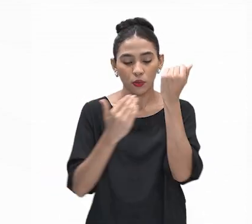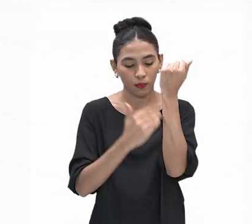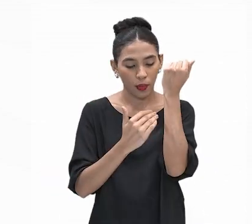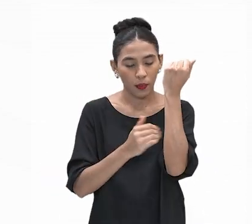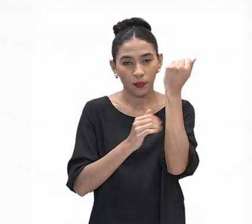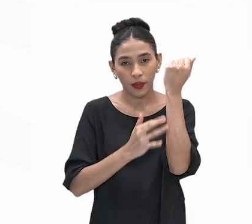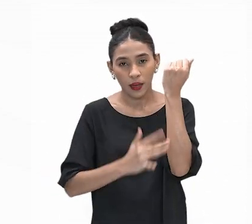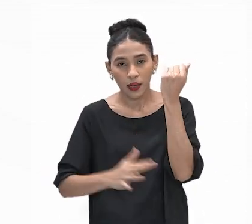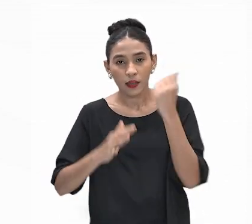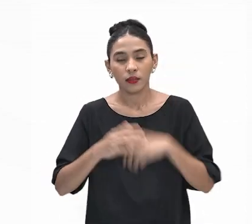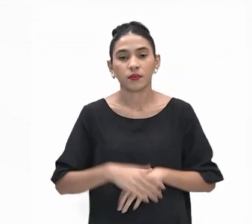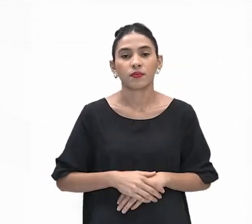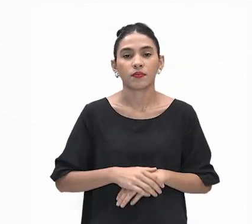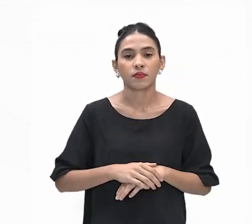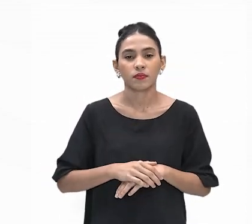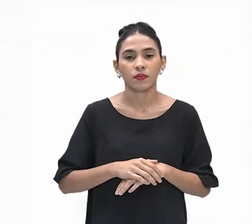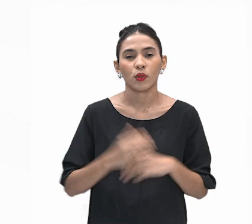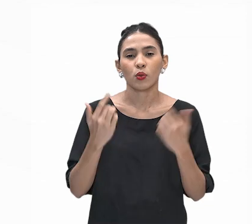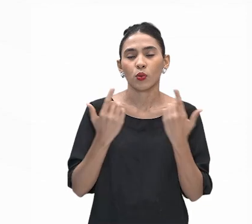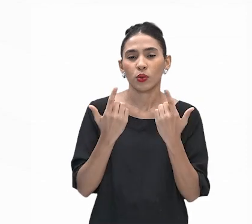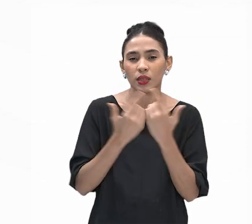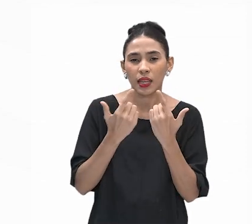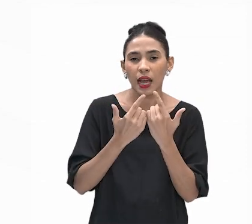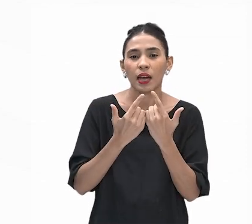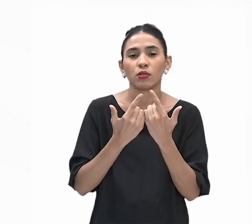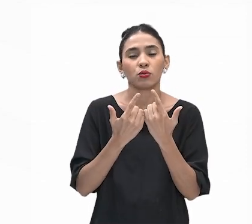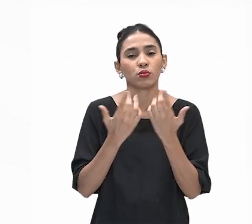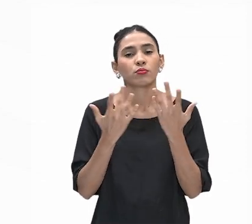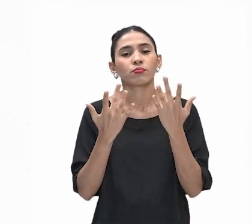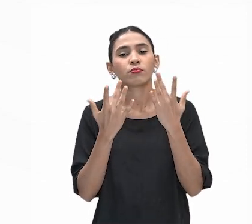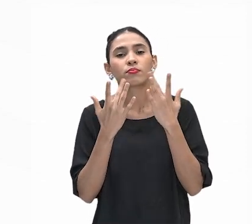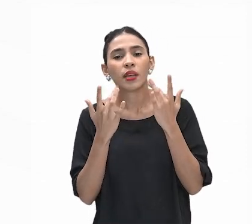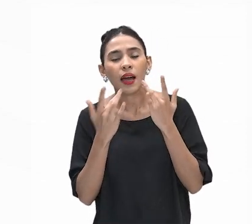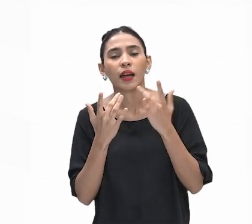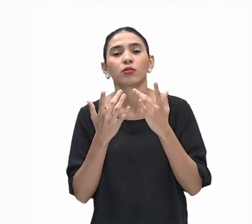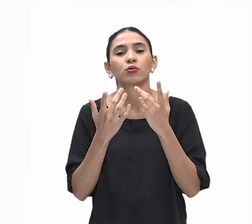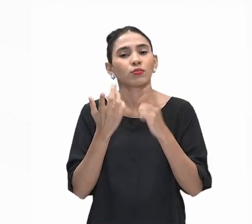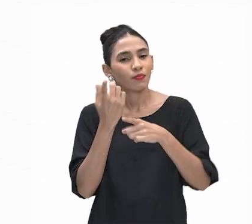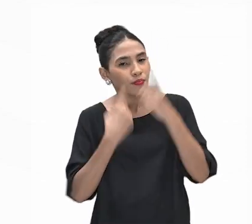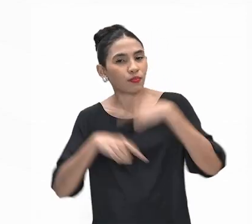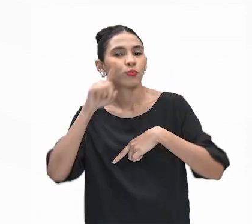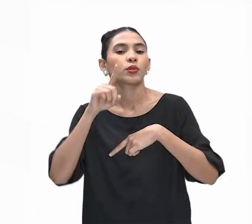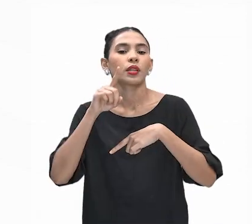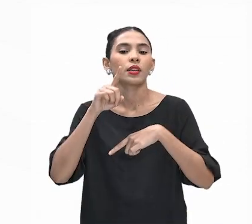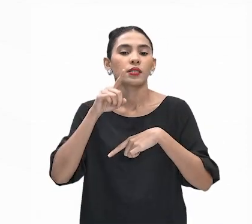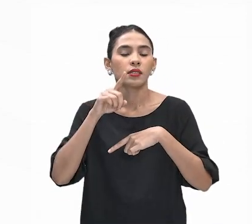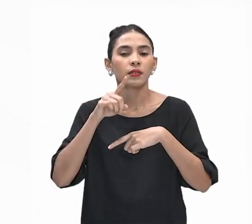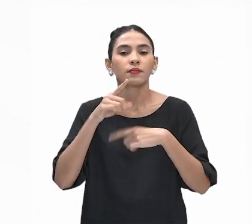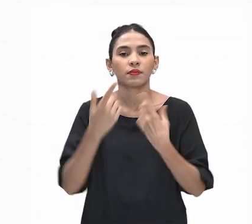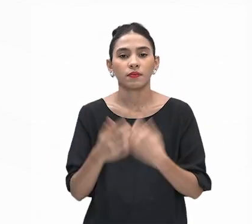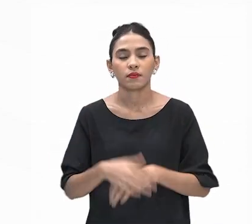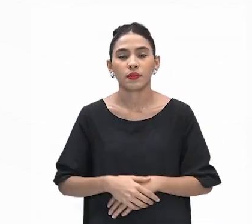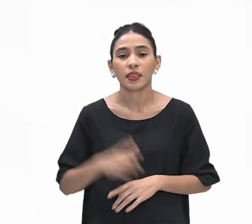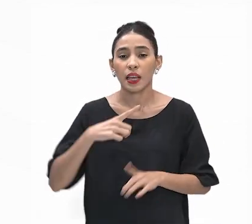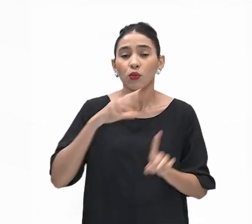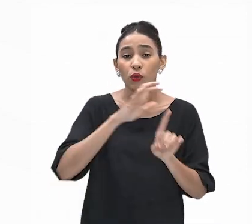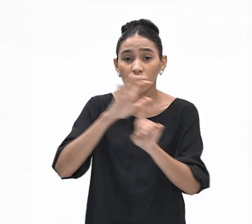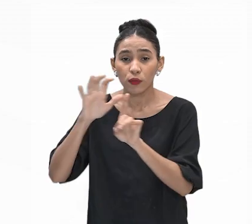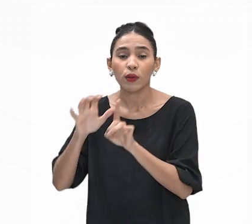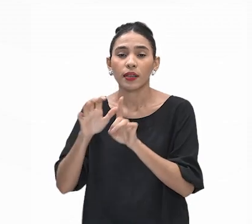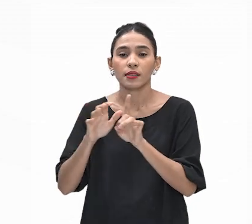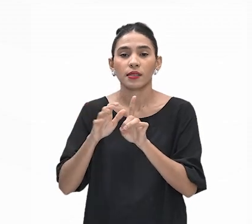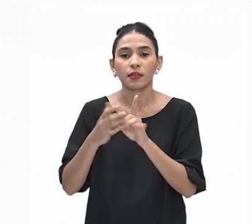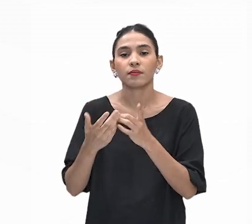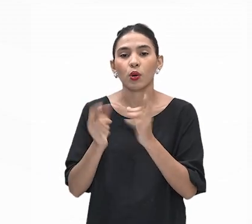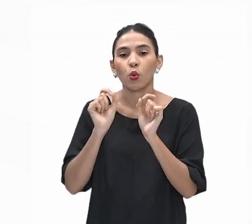Amazonas soltará, sem qualquer preparo, do arraial da igreja para o profissionalismo burguês.